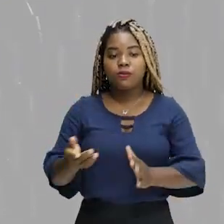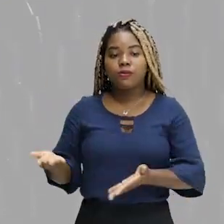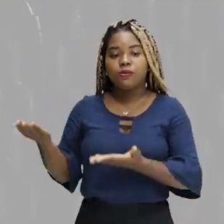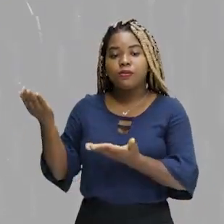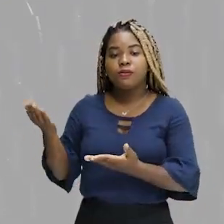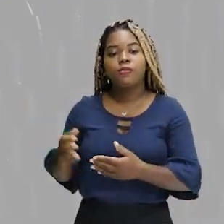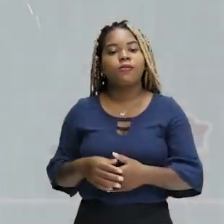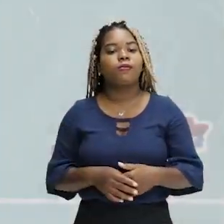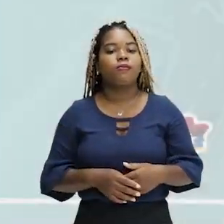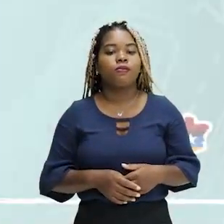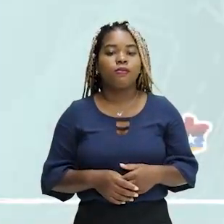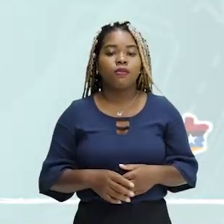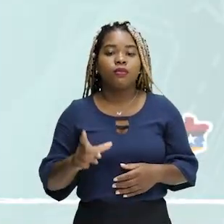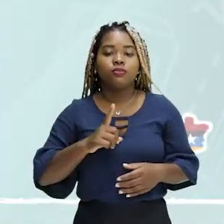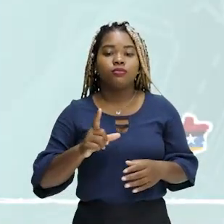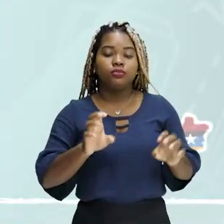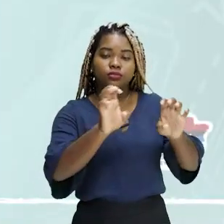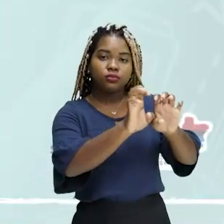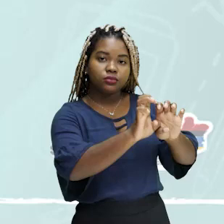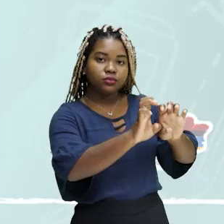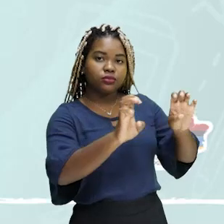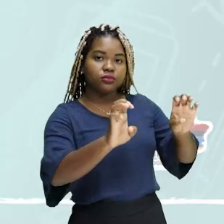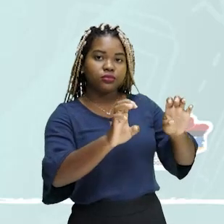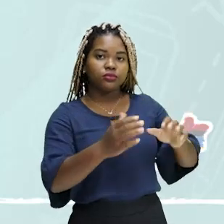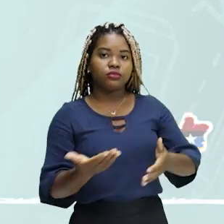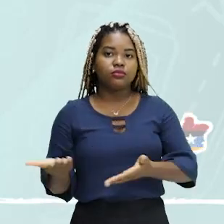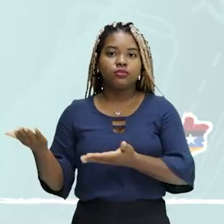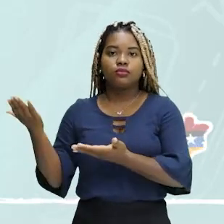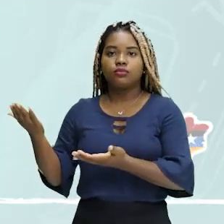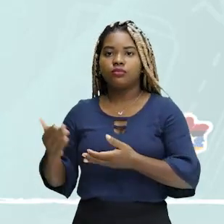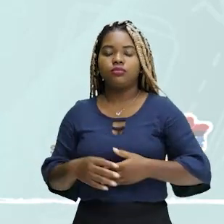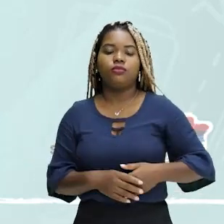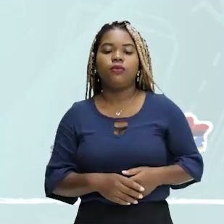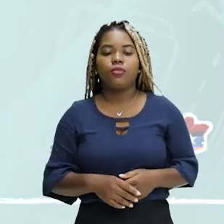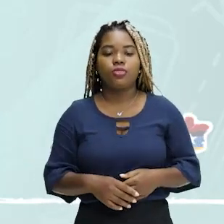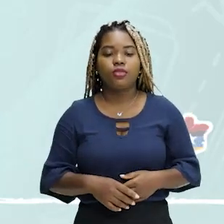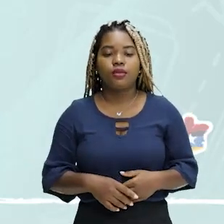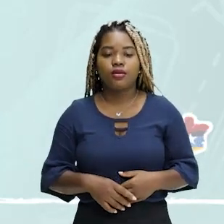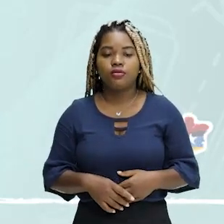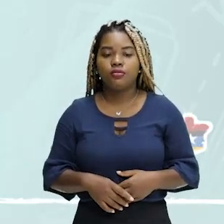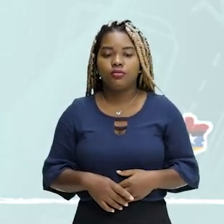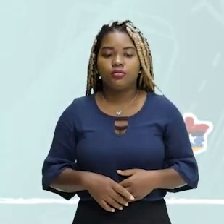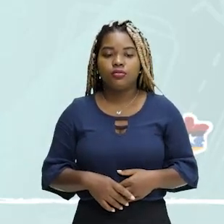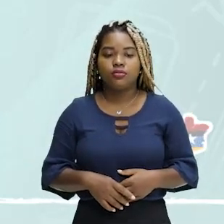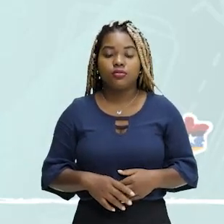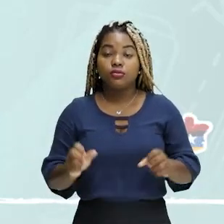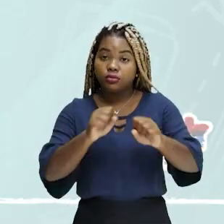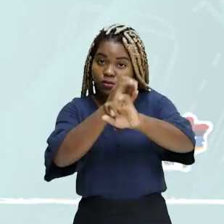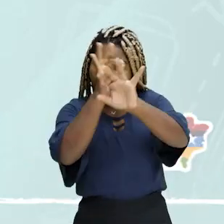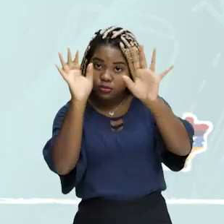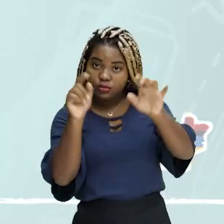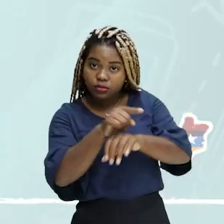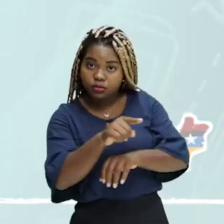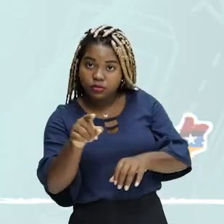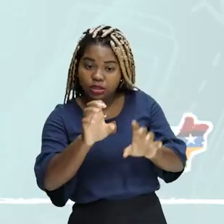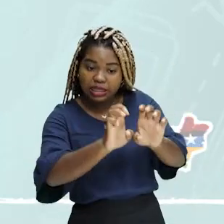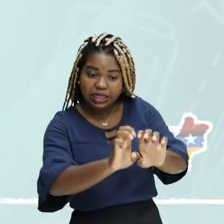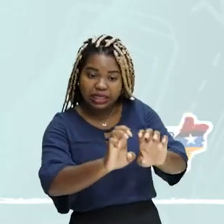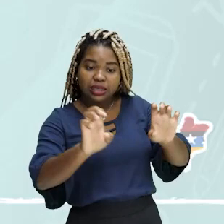questão. Dadas as seguintes equações termoquímicas. E só para deixar bem claro, turma,